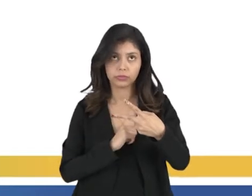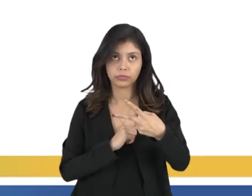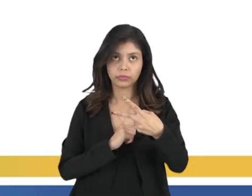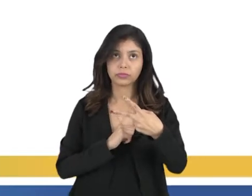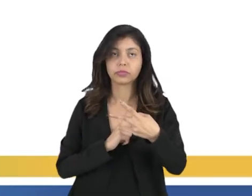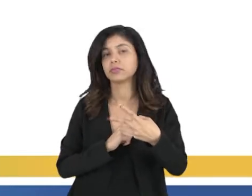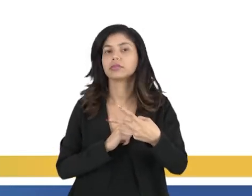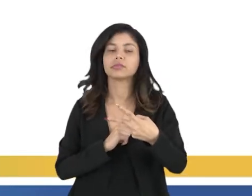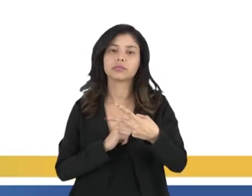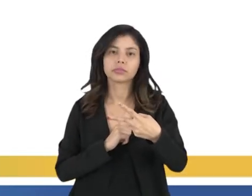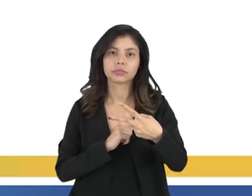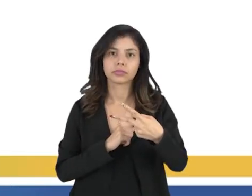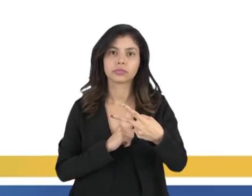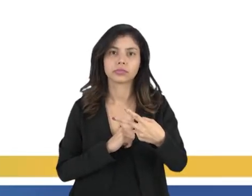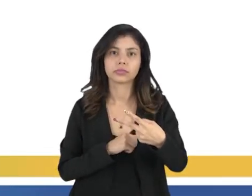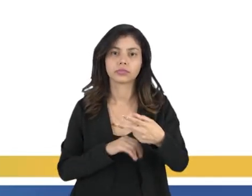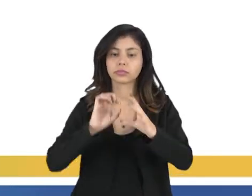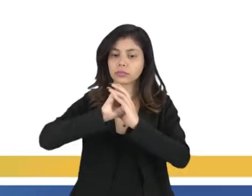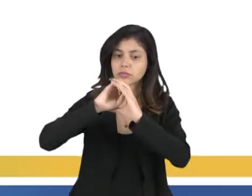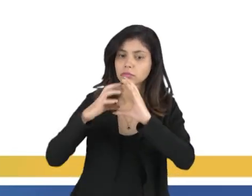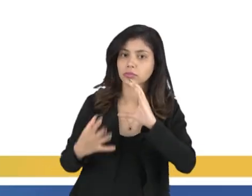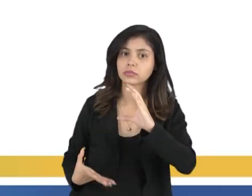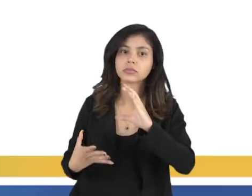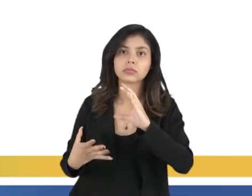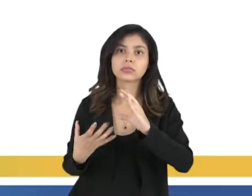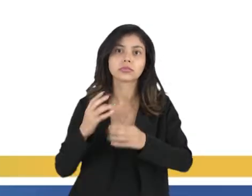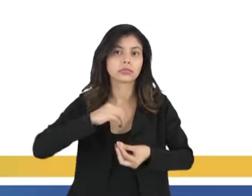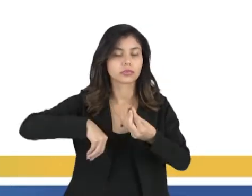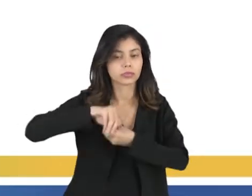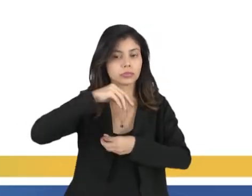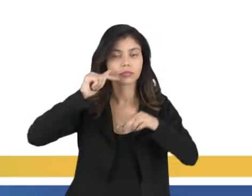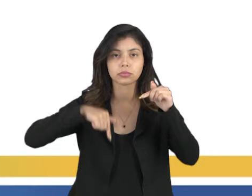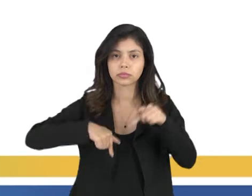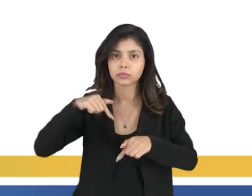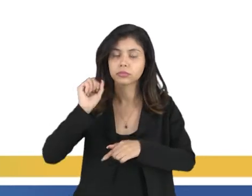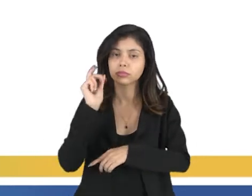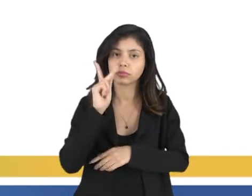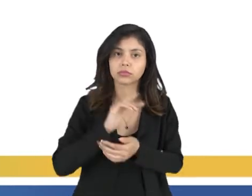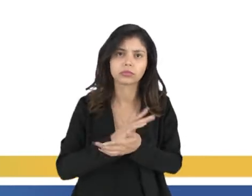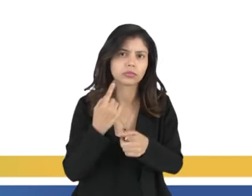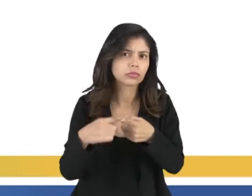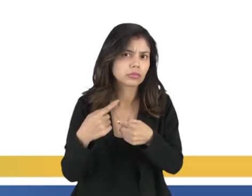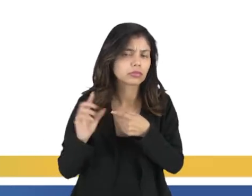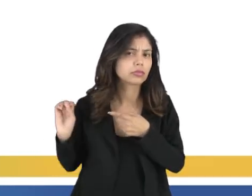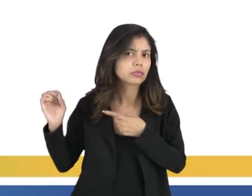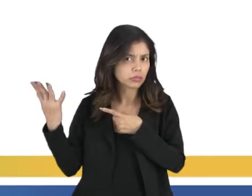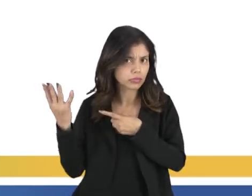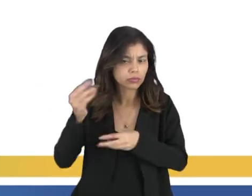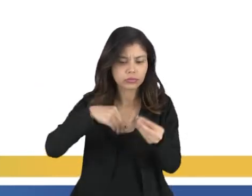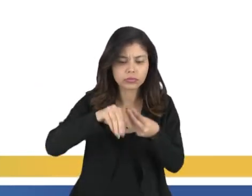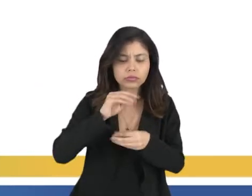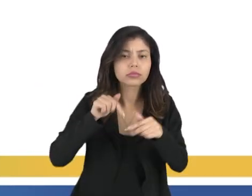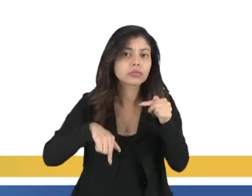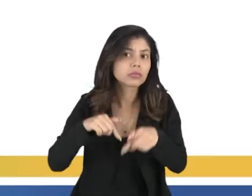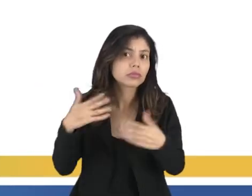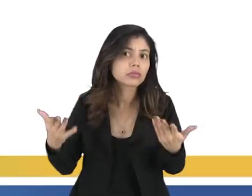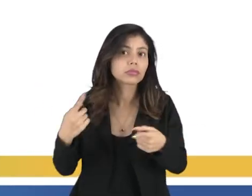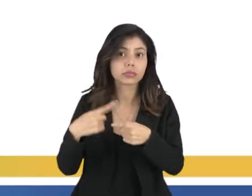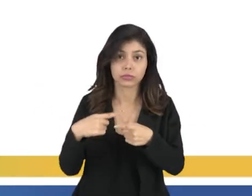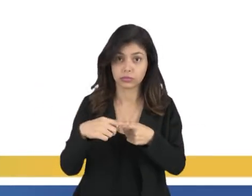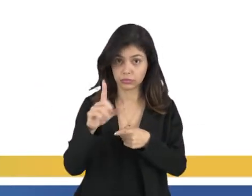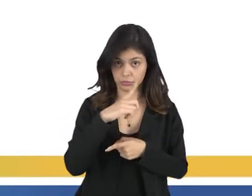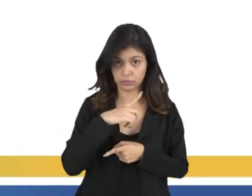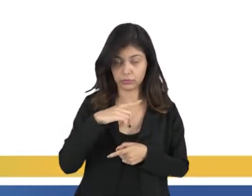energia que é característica de uma reação química, ok? Por que acontece uma reação química? Porque tem